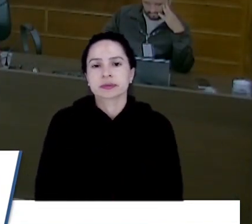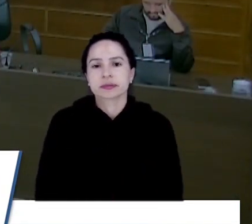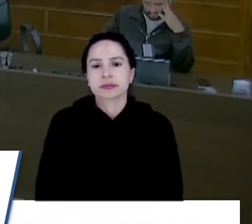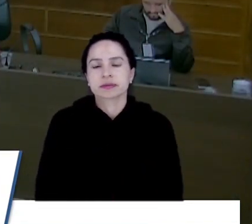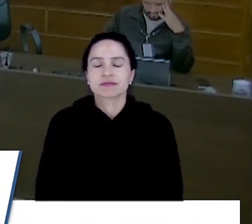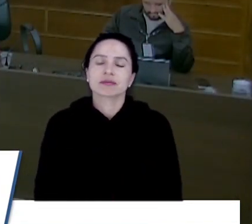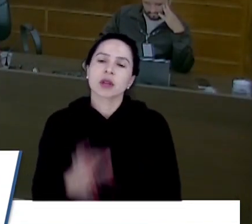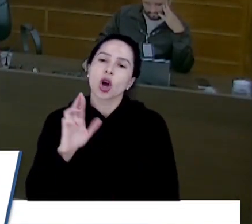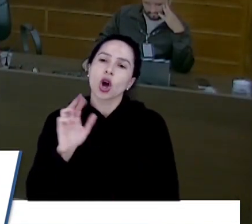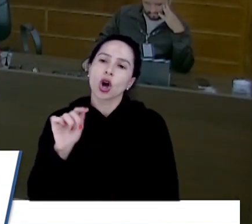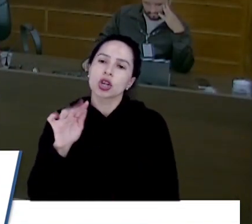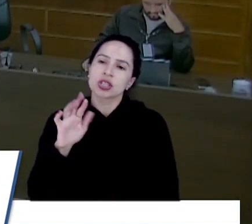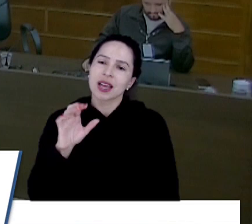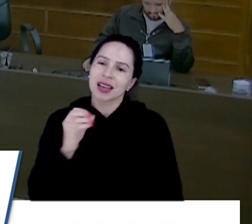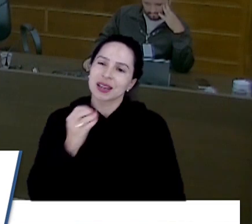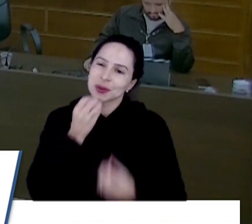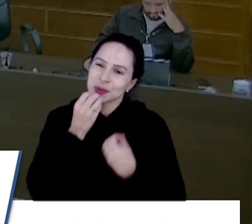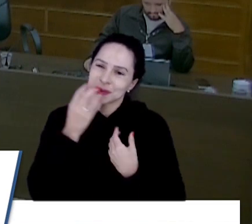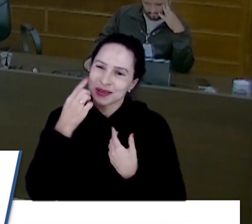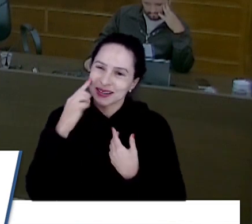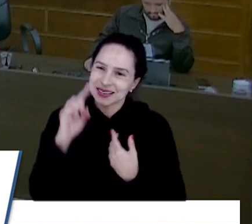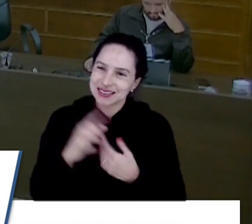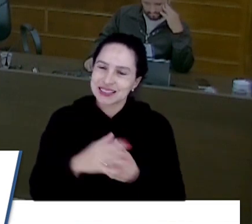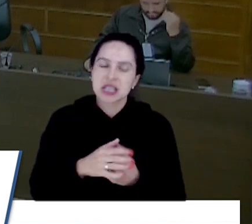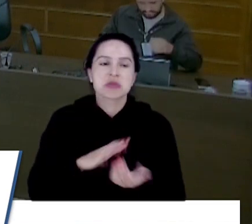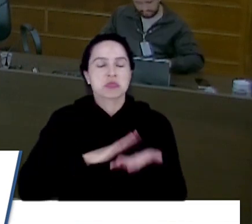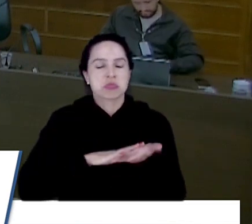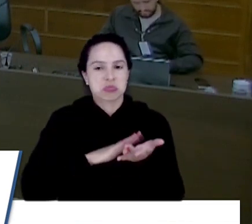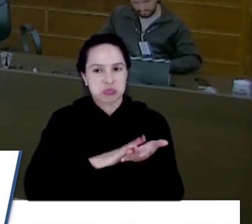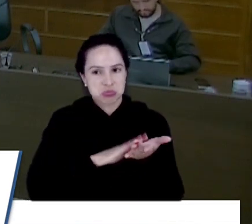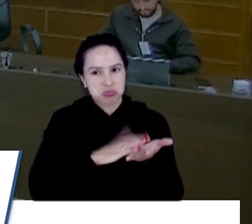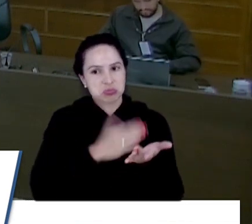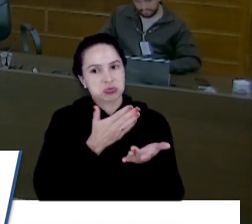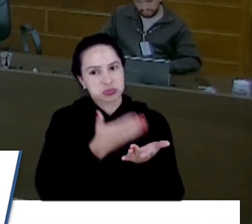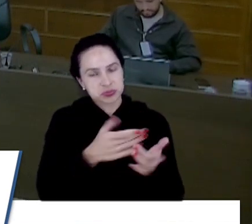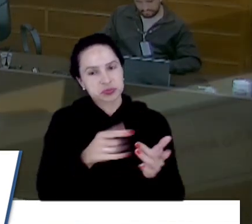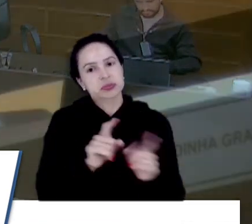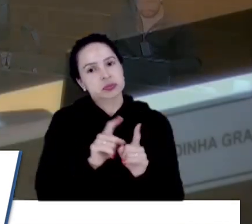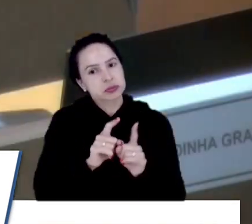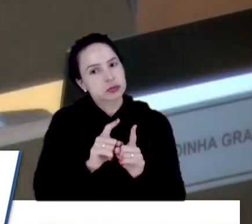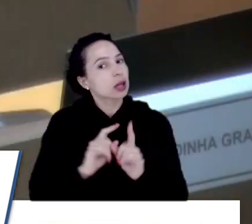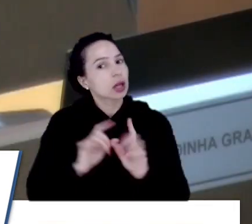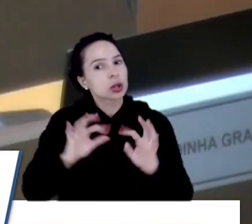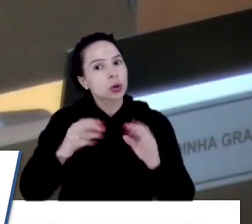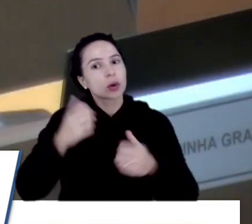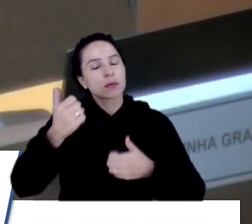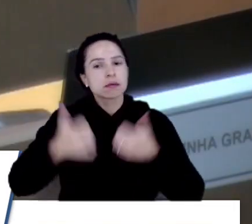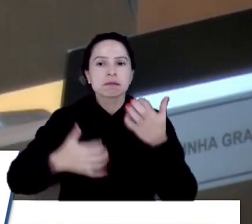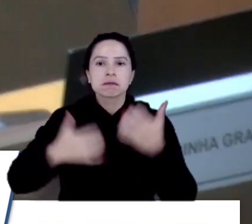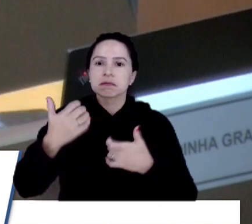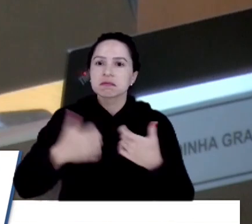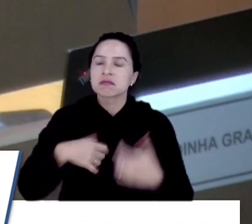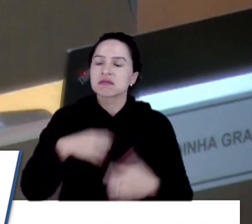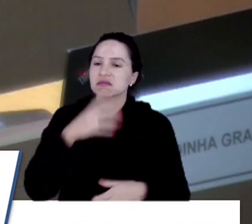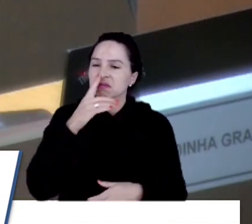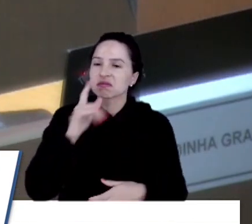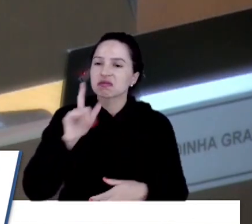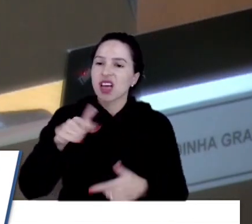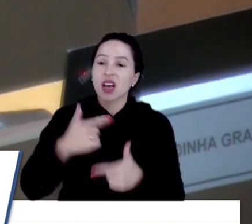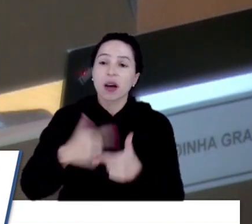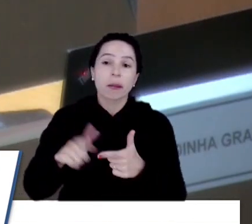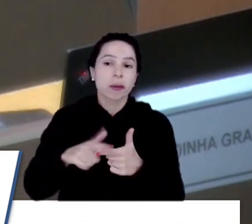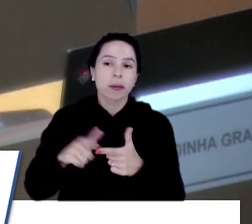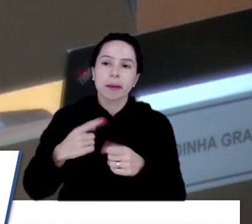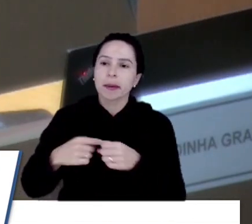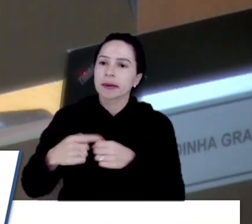Rogério, bom dia. Bom dia, Lourdinha. Te parabenizar também, né, por tudo que você falou. E é um problema da cidade